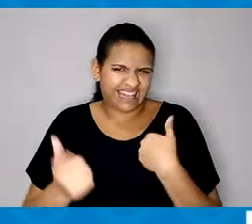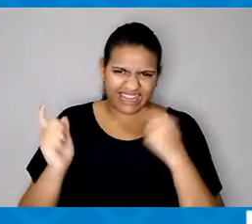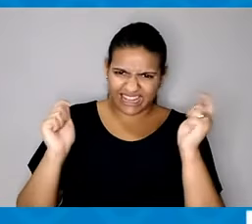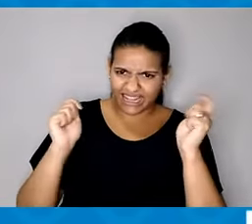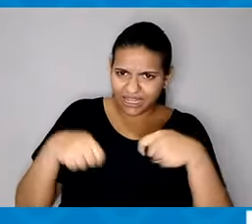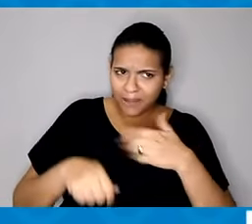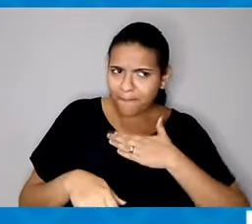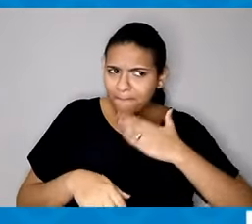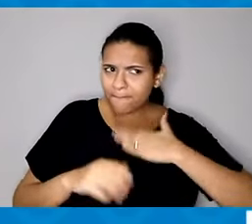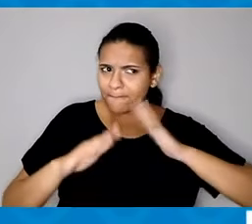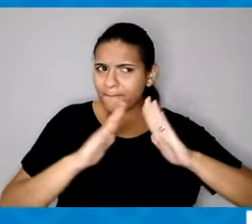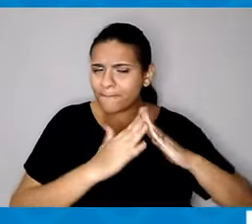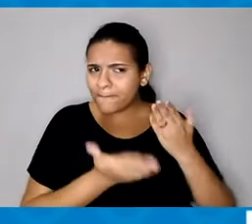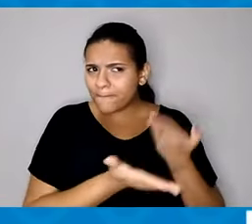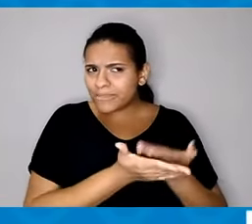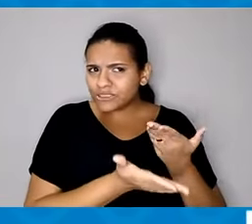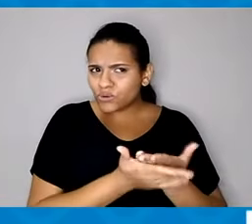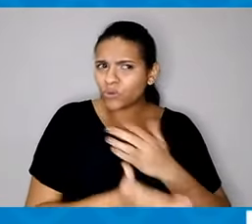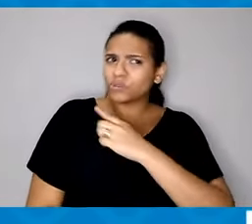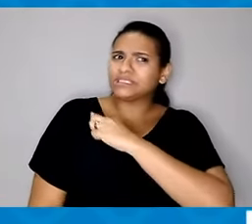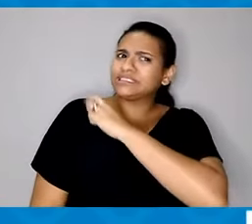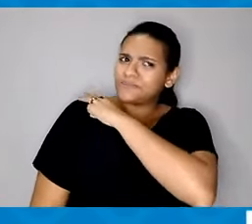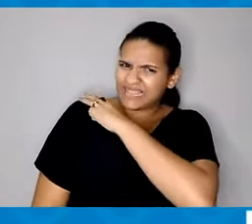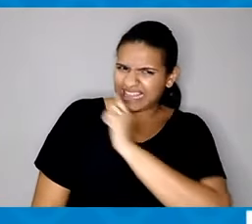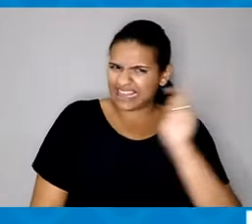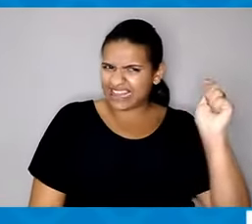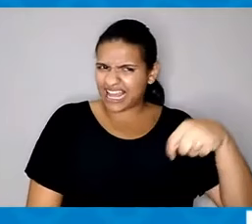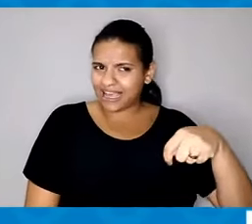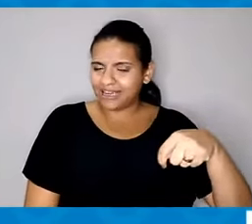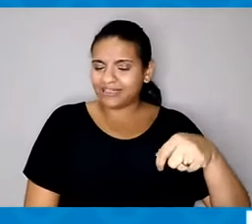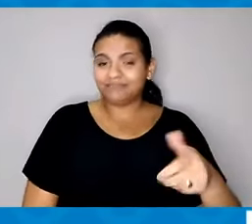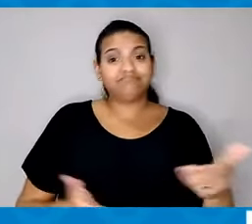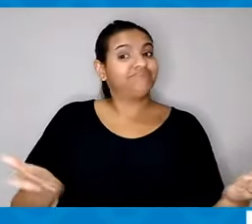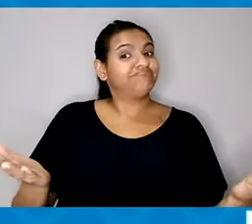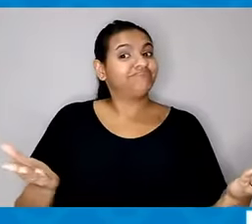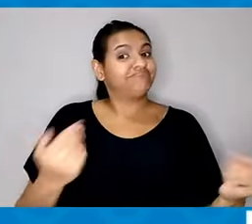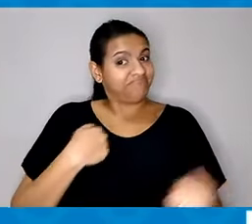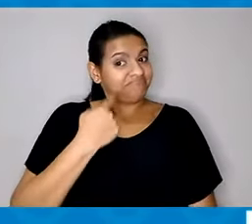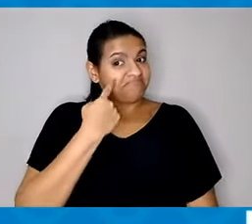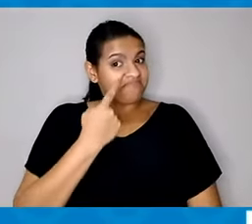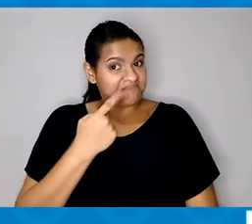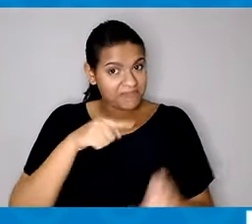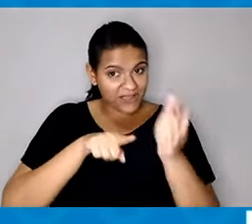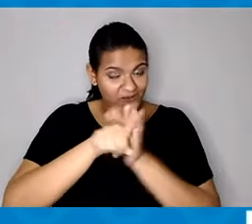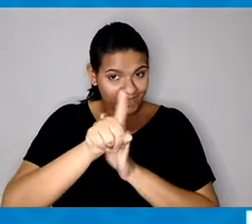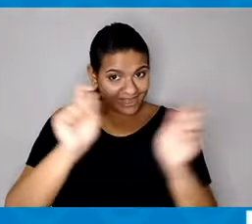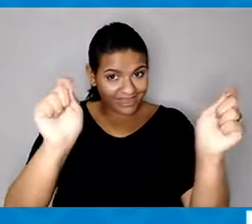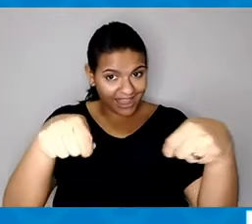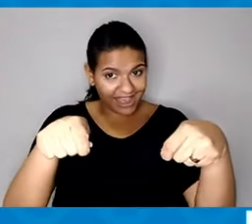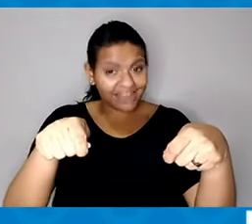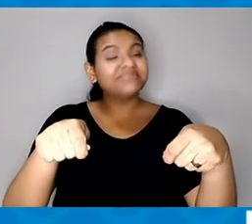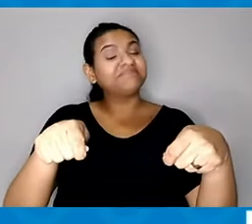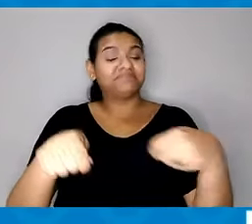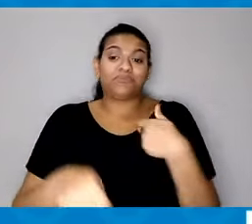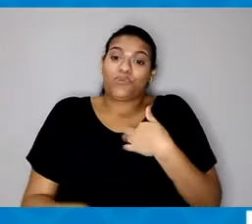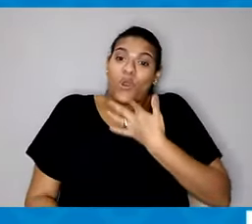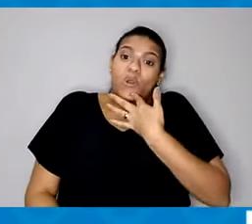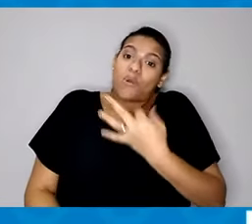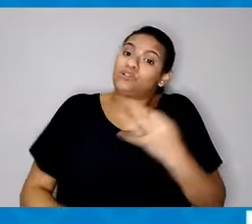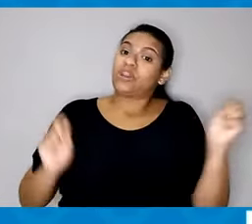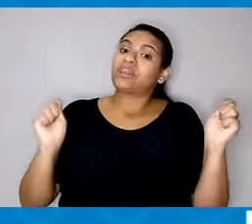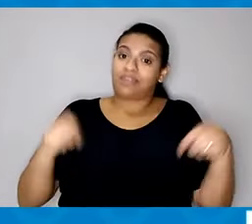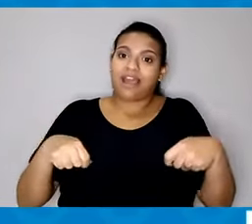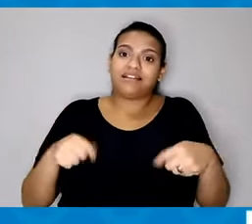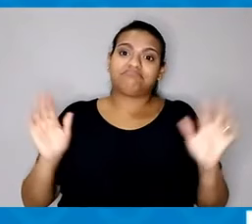escola de ensino médio? E aí eu vou perguntar de volta: será que dá? Eu acho que dá, professor, mas você tem que se arriscar e testar. Não